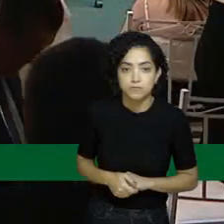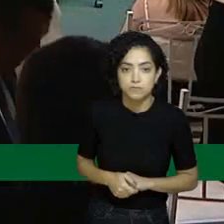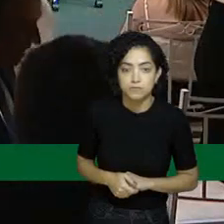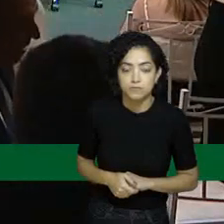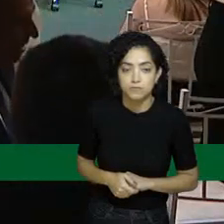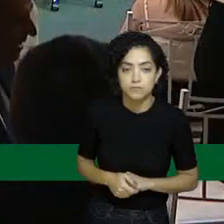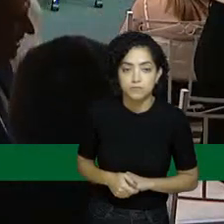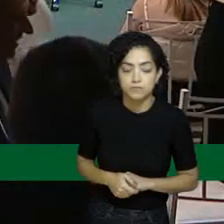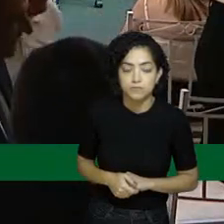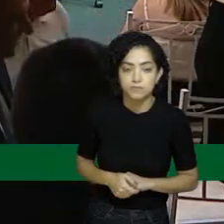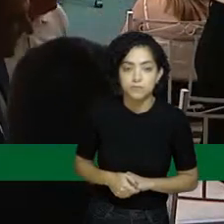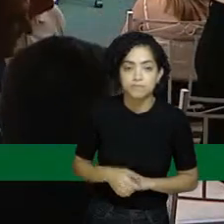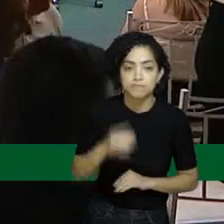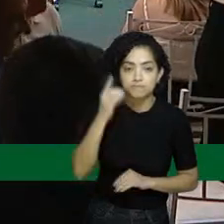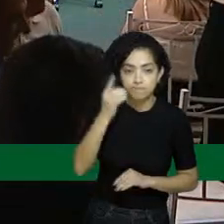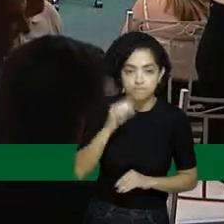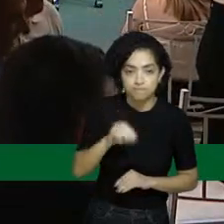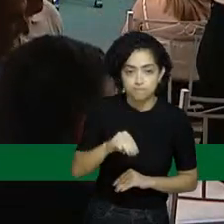Deputado Mário Mota.